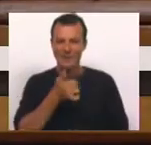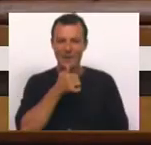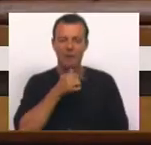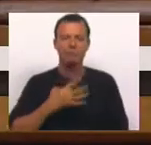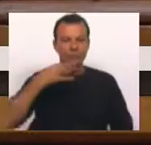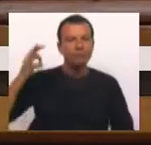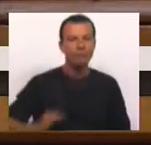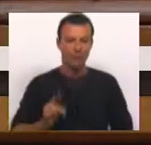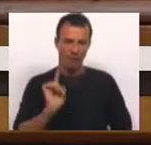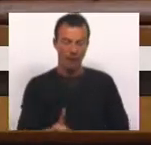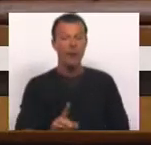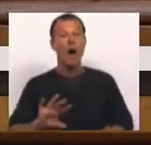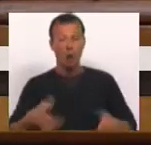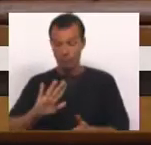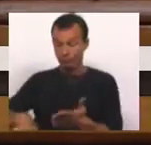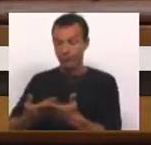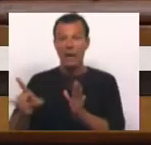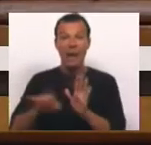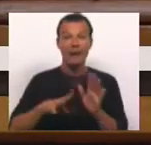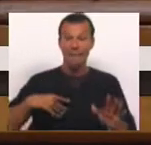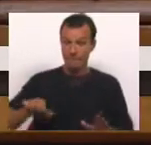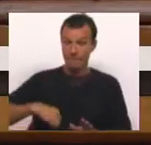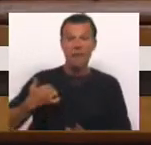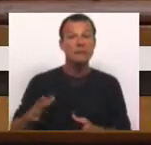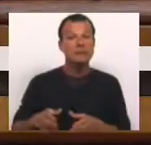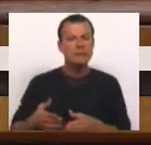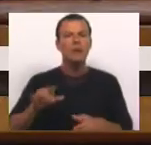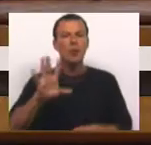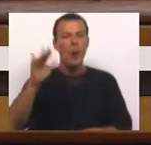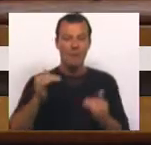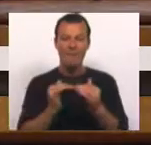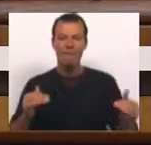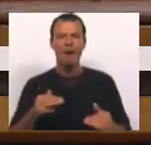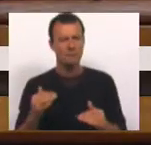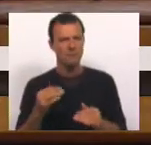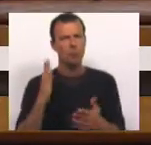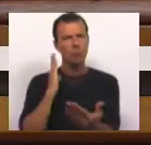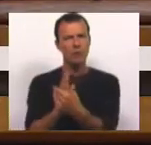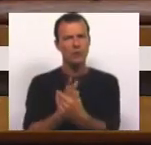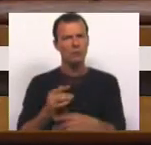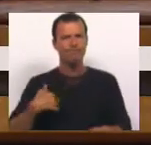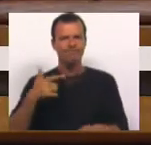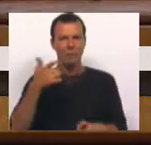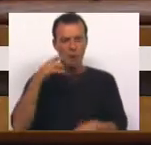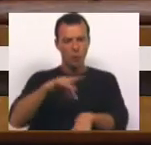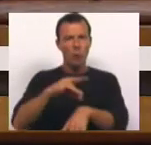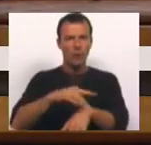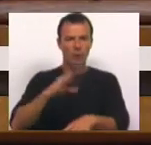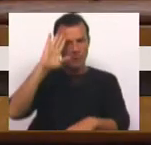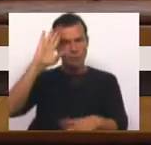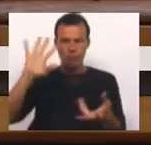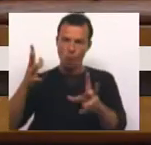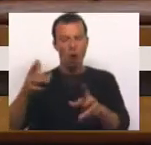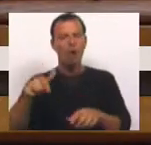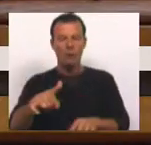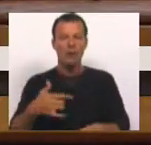De resto, de acordo com o projeto de lei dos Verdes, se, numa determinada fase do processo, o doente ficar inconsciente, os procedimentos